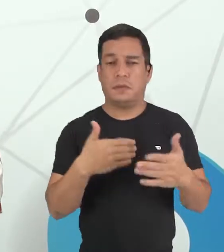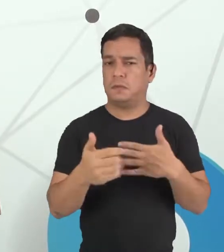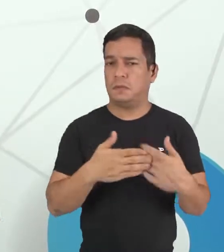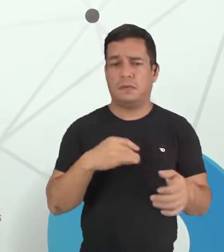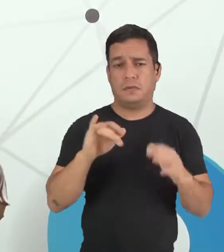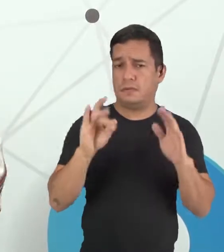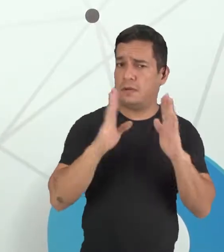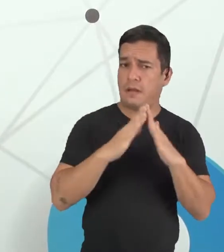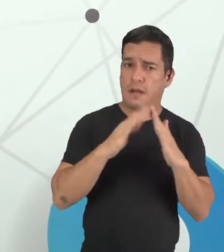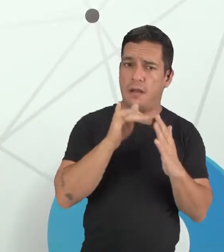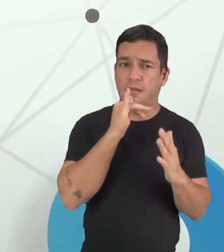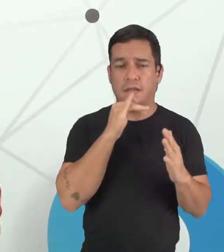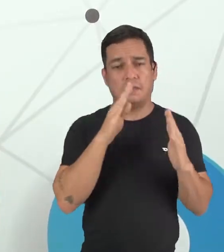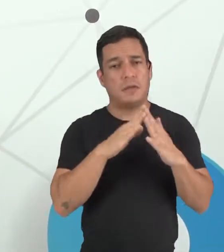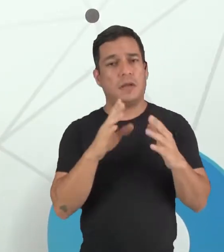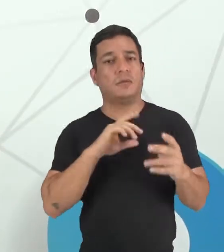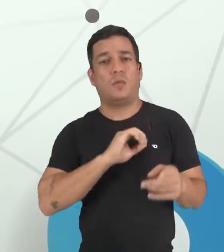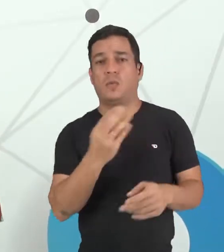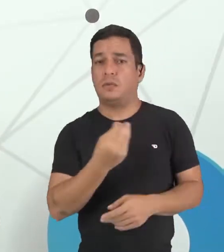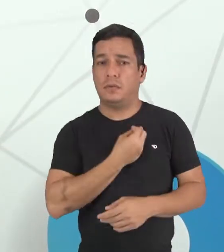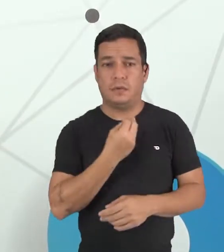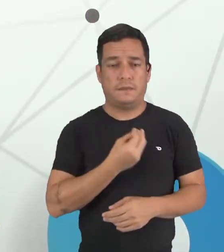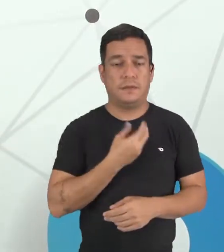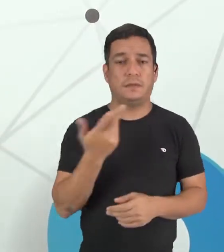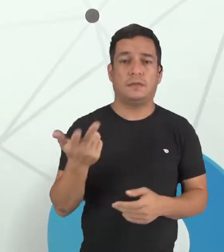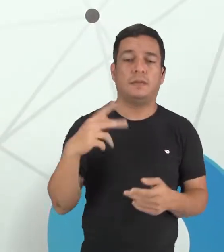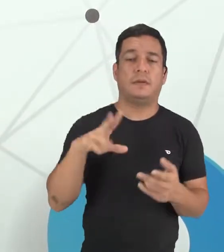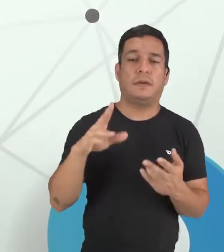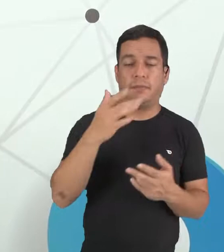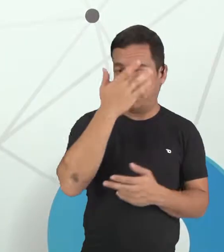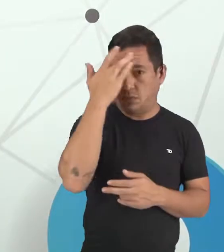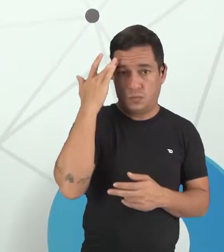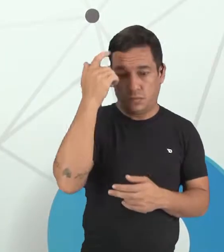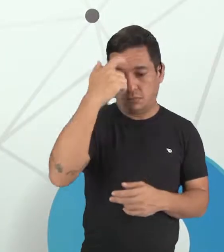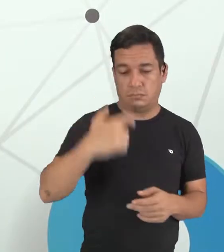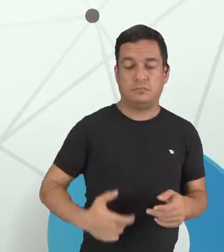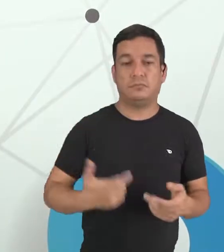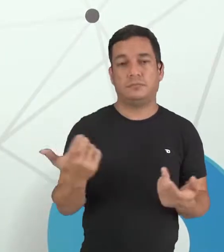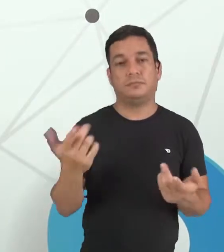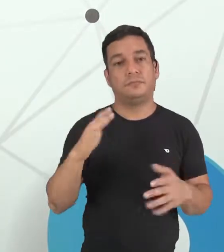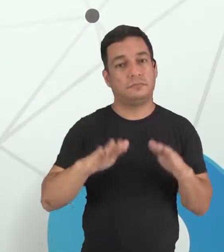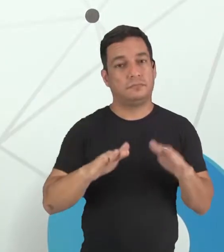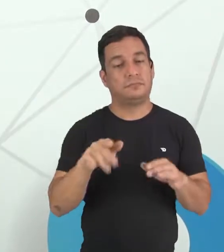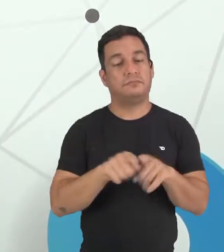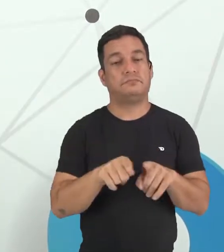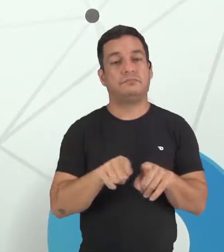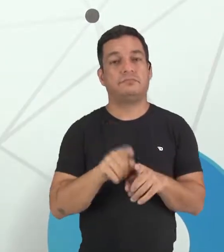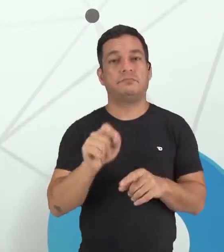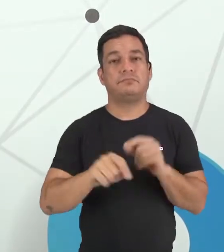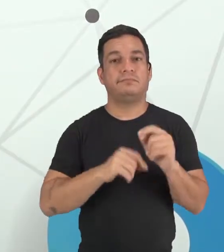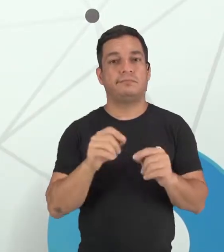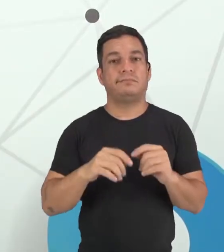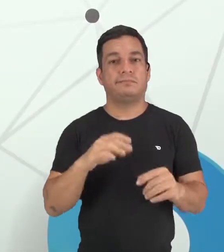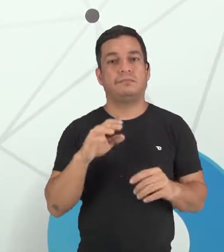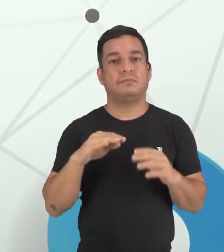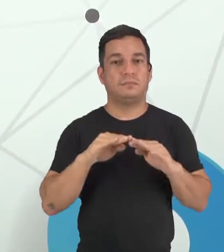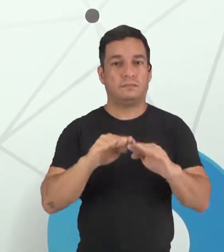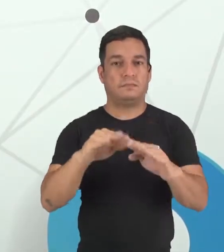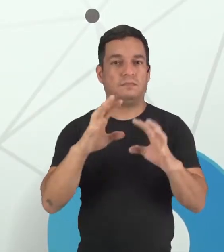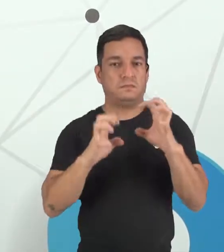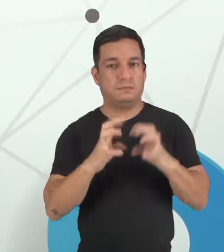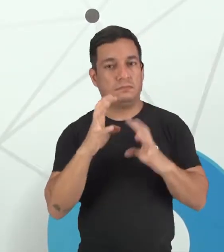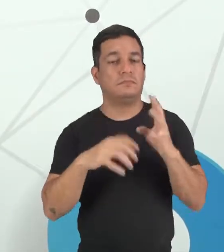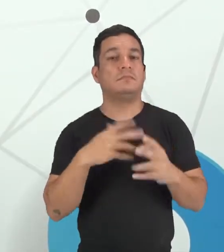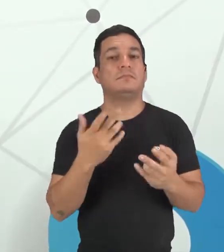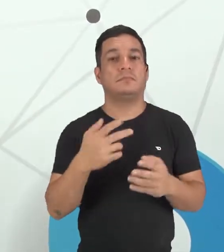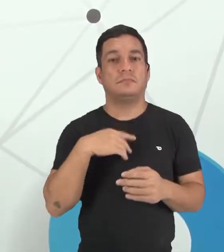seja doméstico ou seja na sua vida secular. Muitas vezes também isso parte já para a agressão, que é a